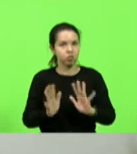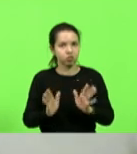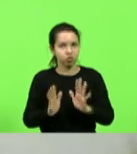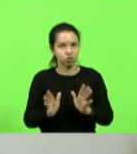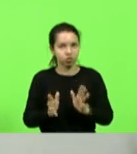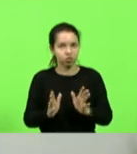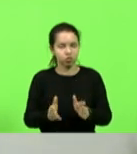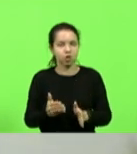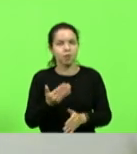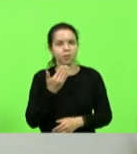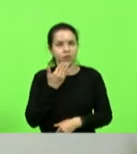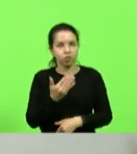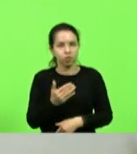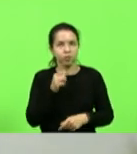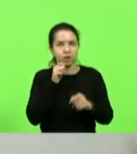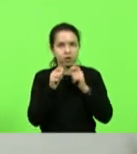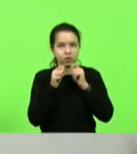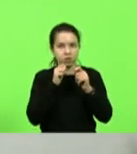nossa assessoria